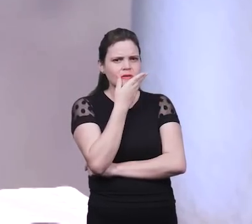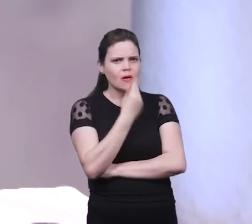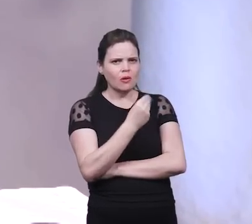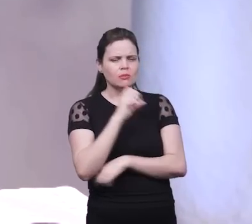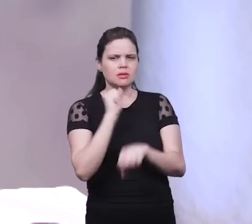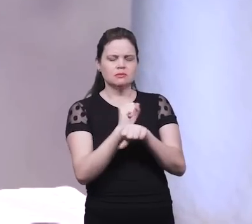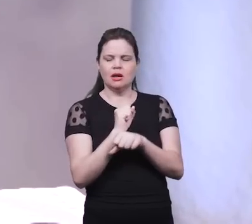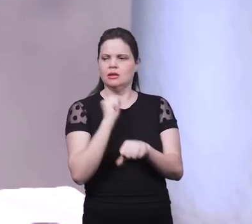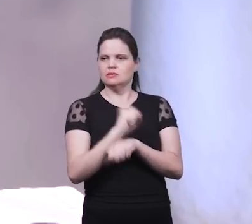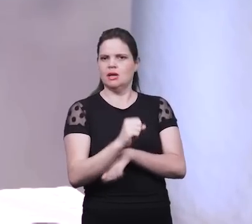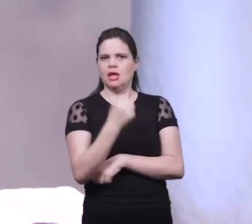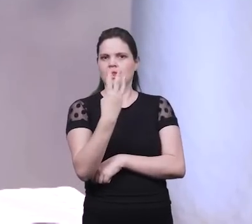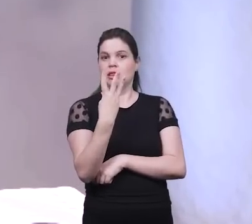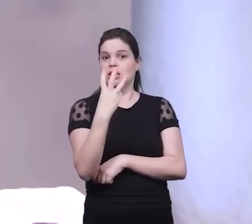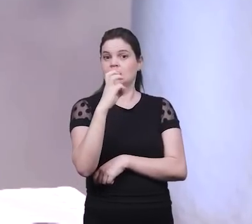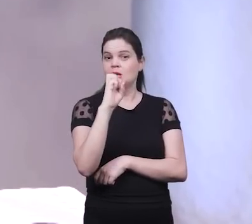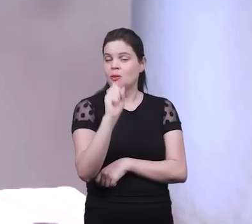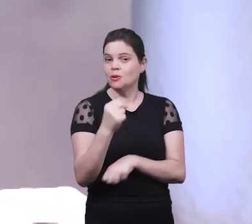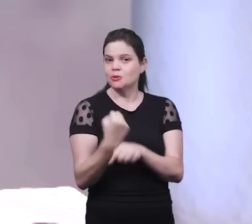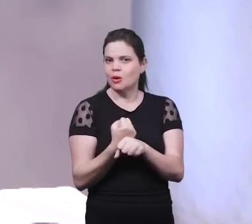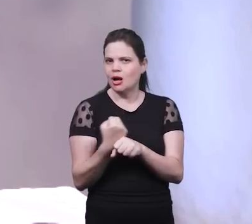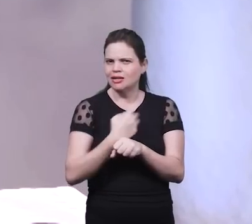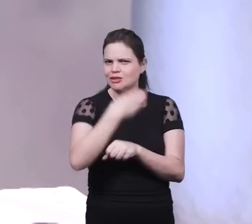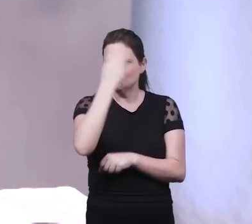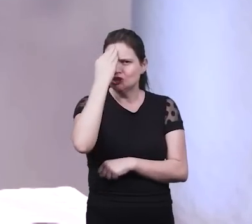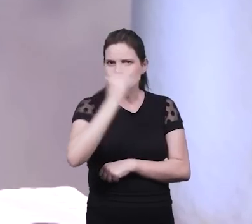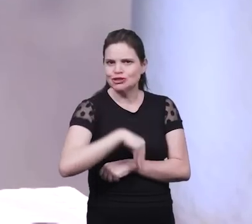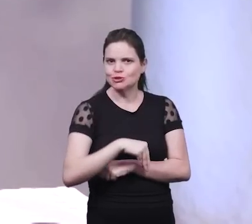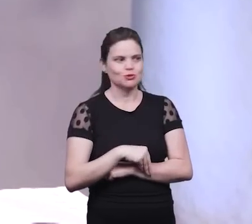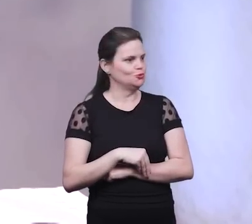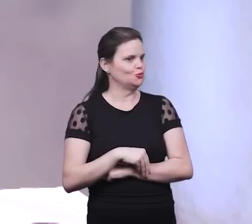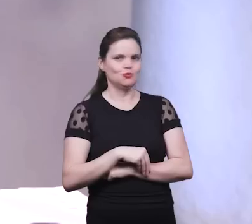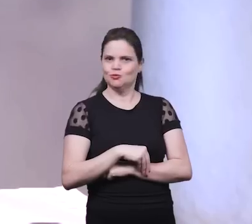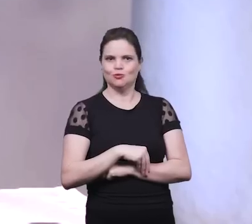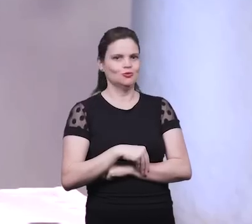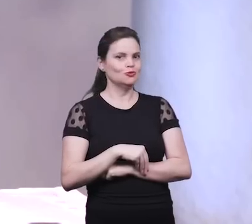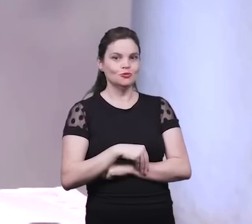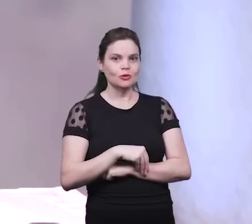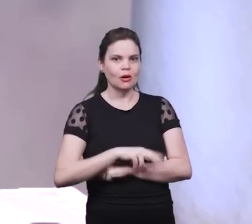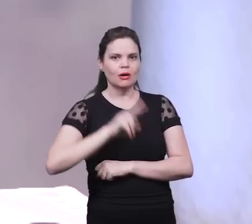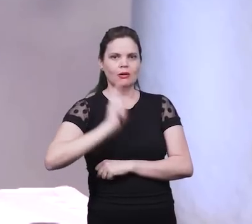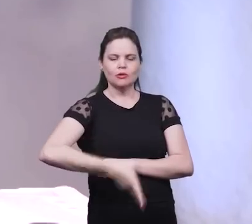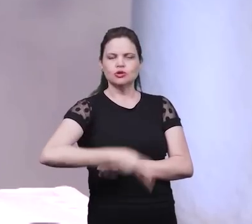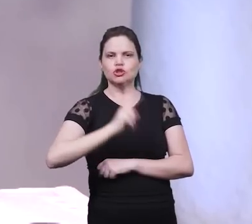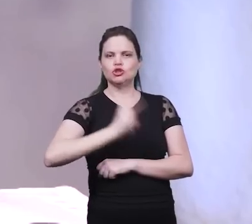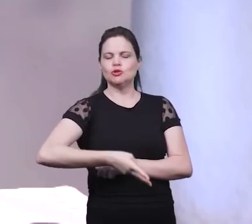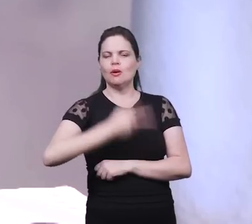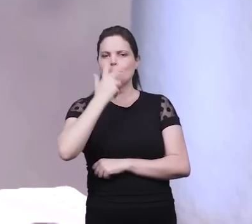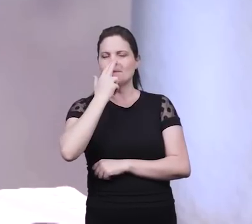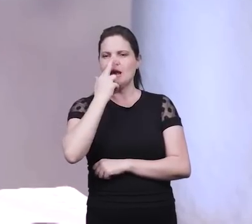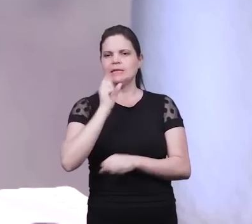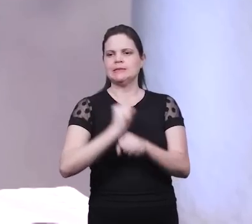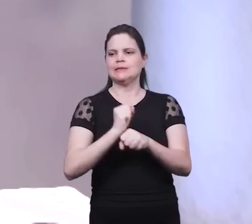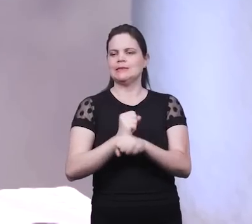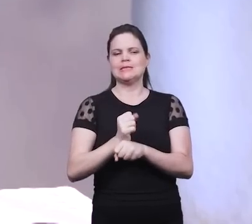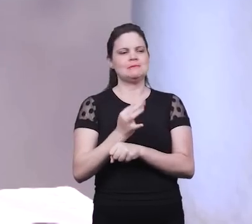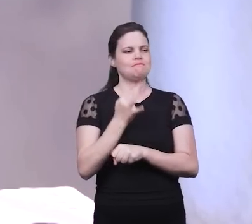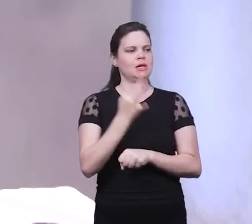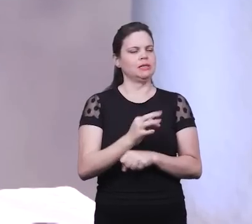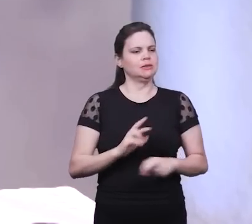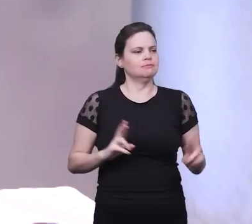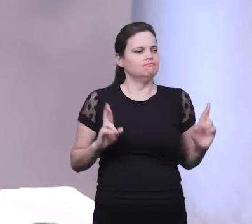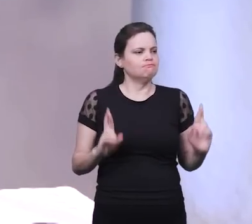né? Somente a esperança de Deus na vida dele para esperar tanto tempo. Muitas pessoas estão esperando nessa hora uma